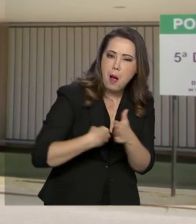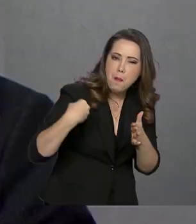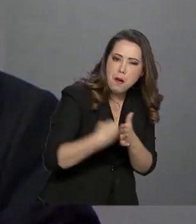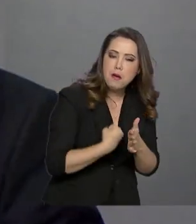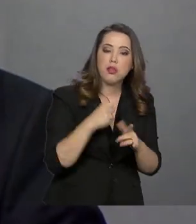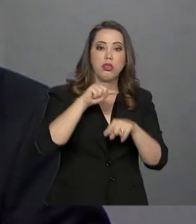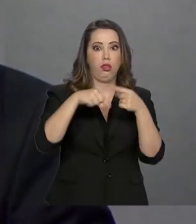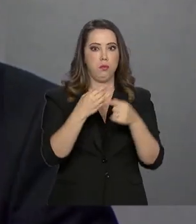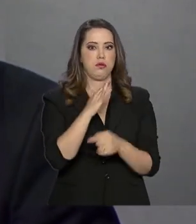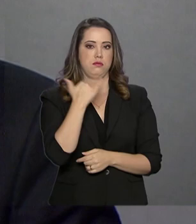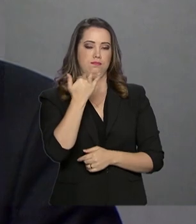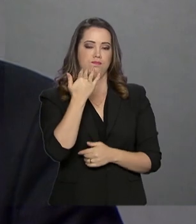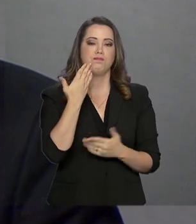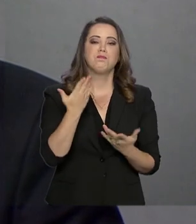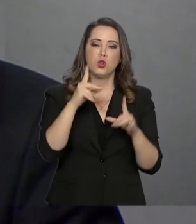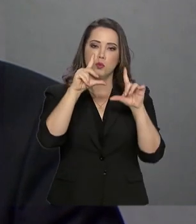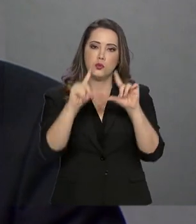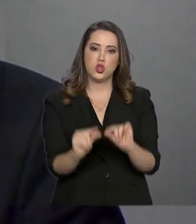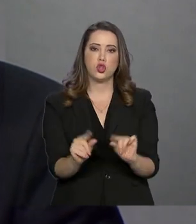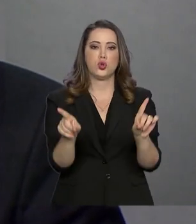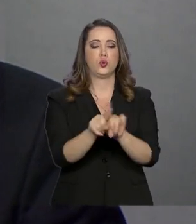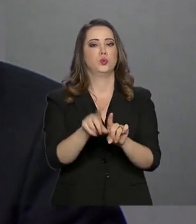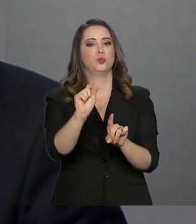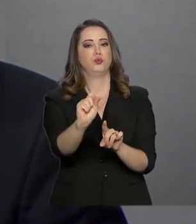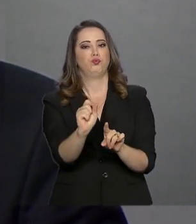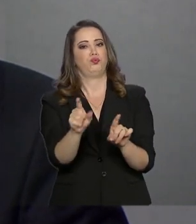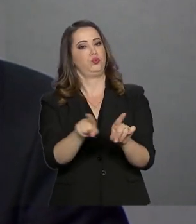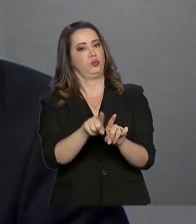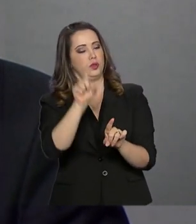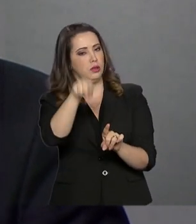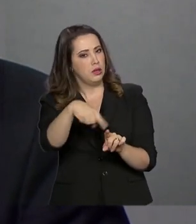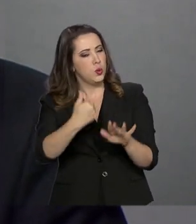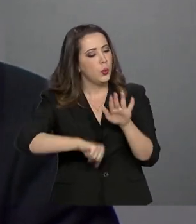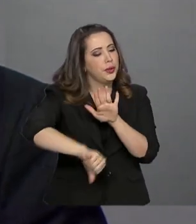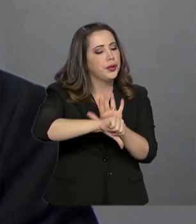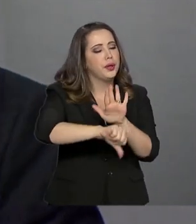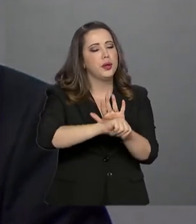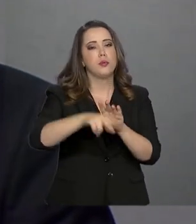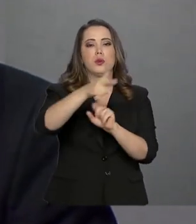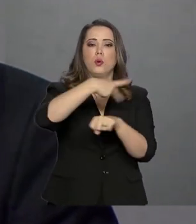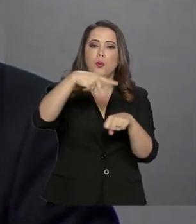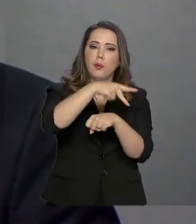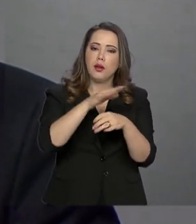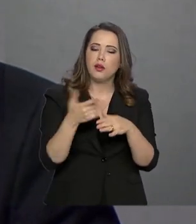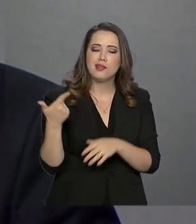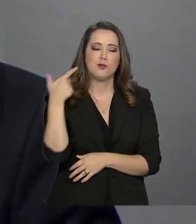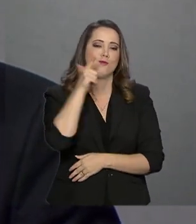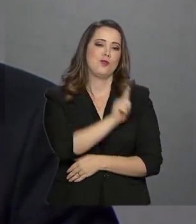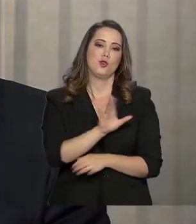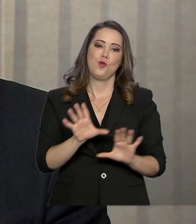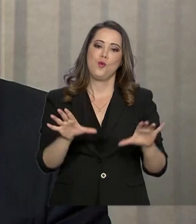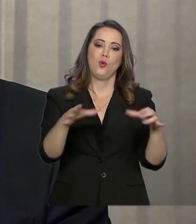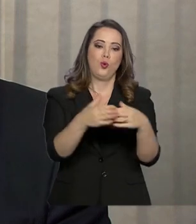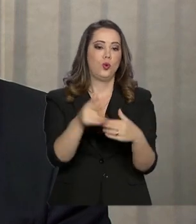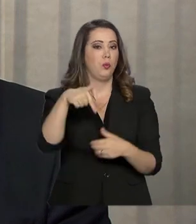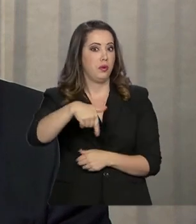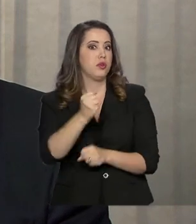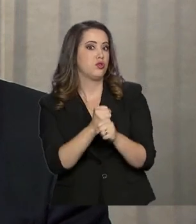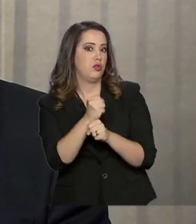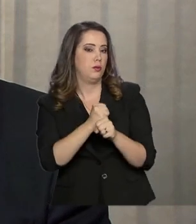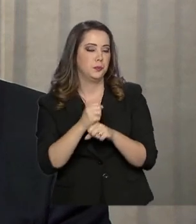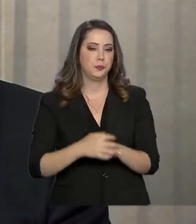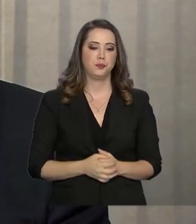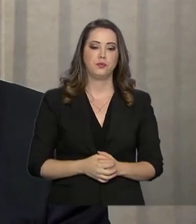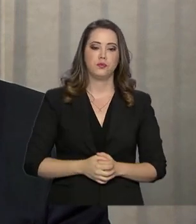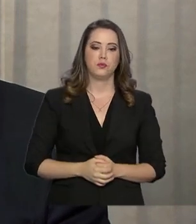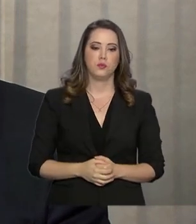de morte. Segundo o ministro, a redução da criminalidade no país é uma das principais conquistas da pasta em 2019.